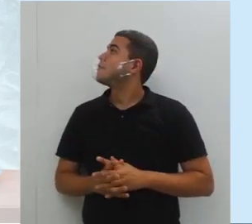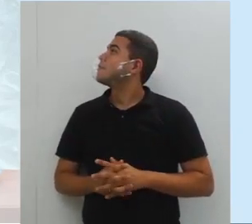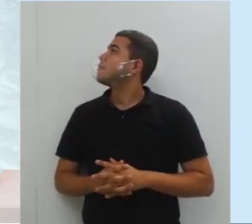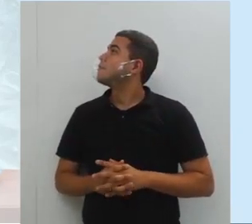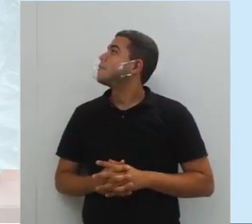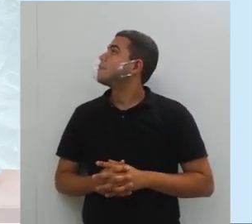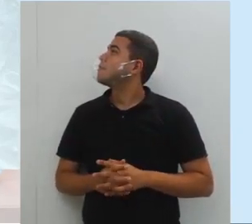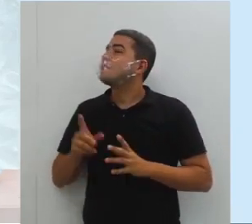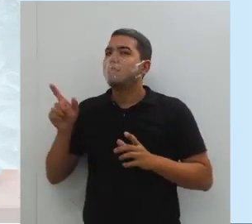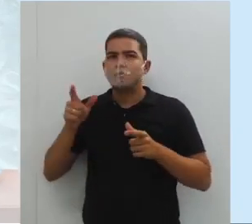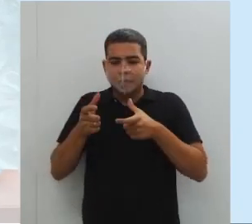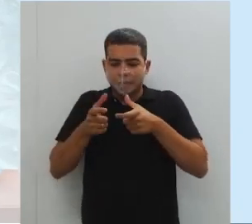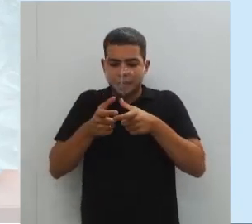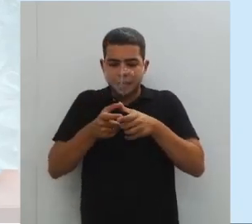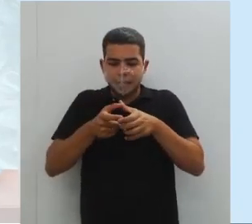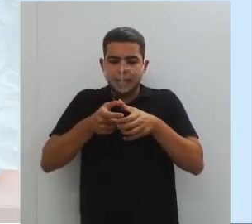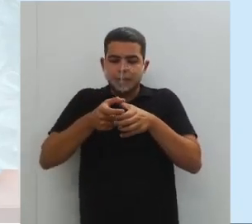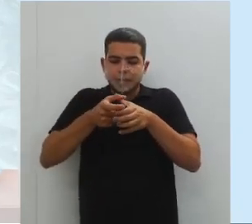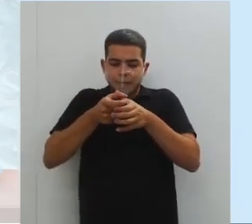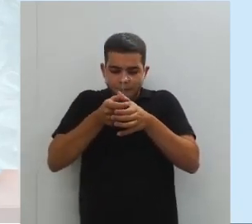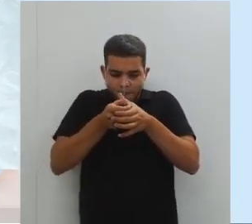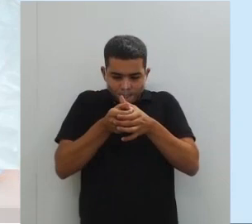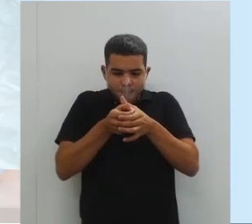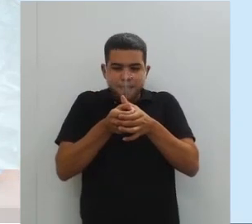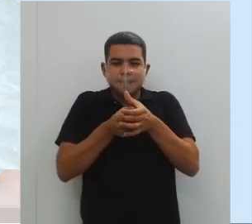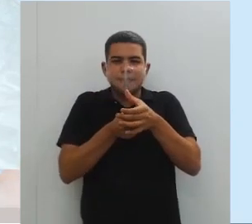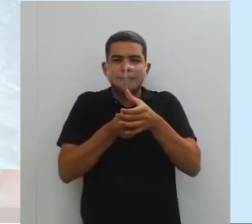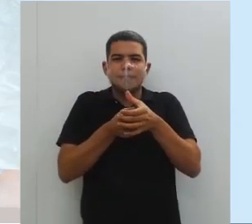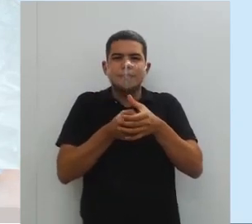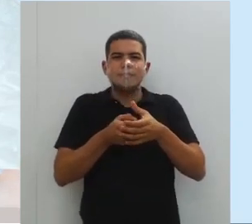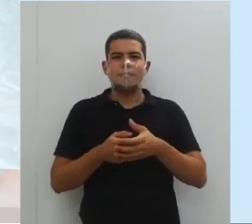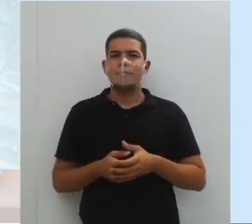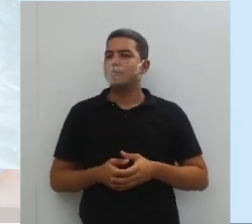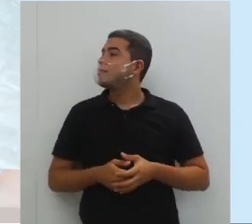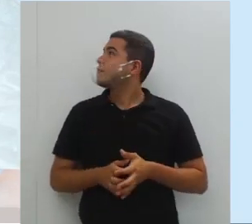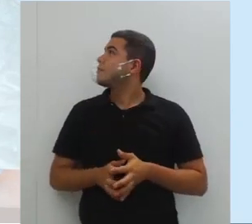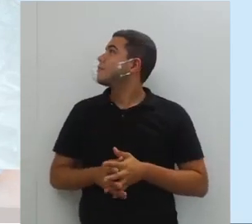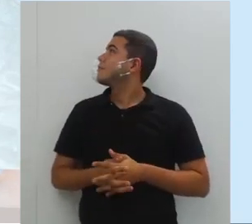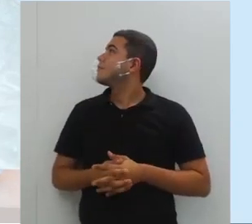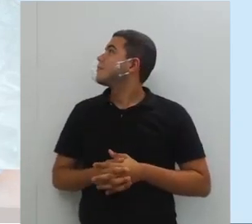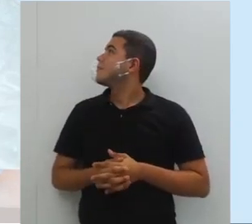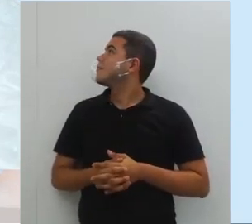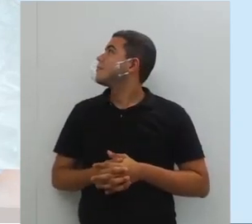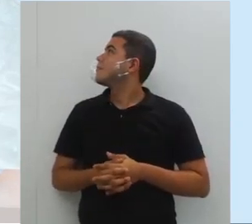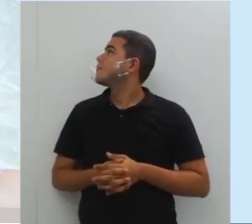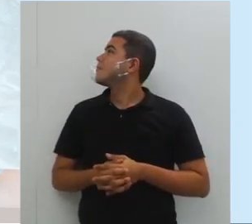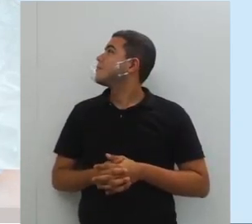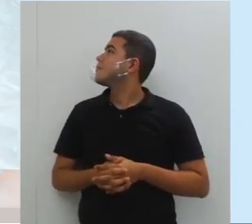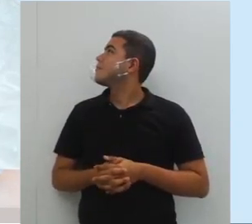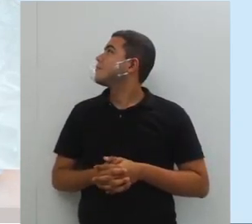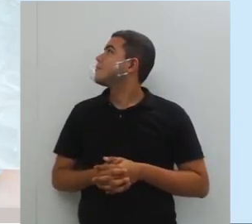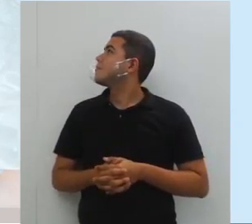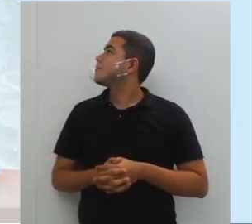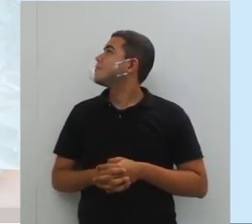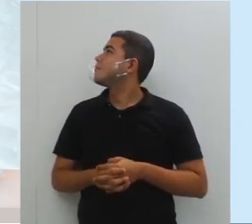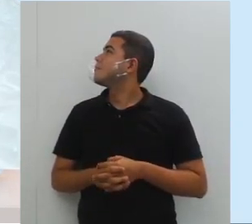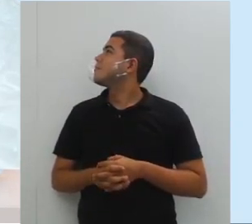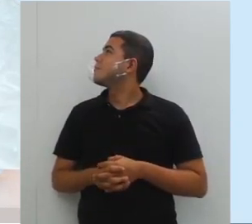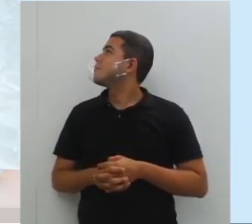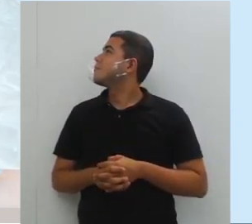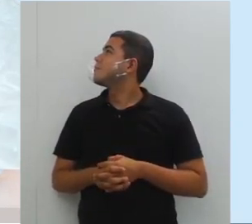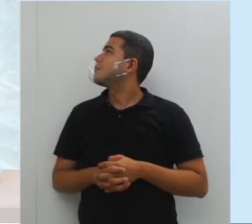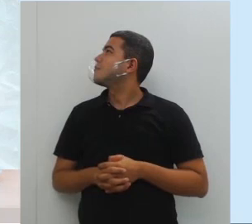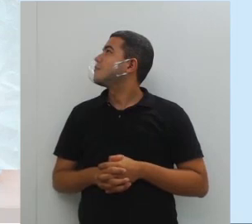Esse aqui eu vou fazer menorzinho ainda, para poder caber dentro do último